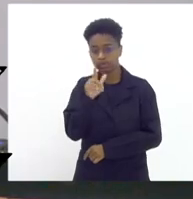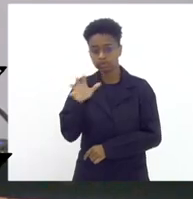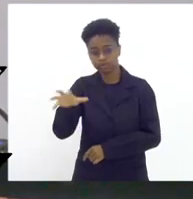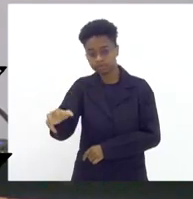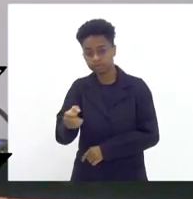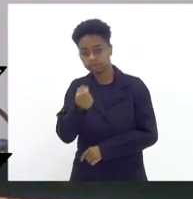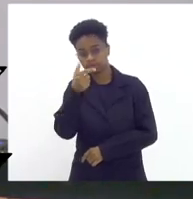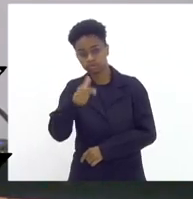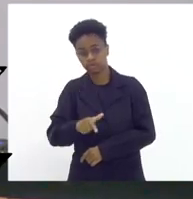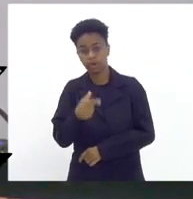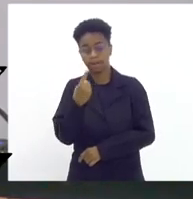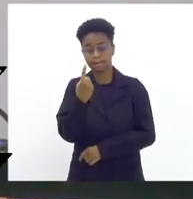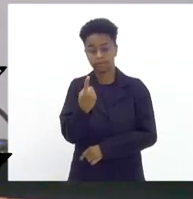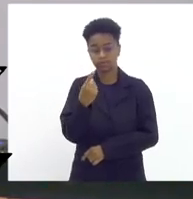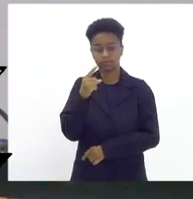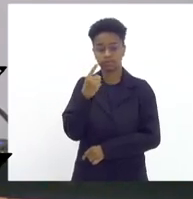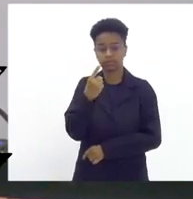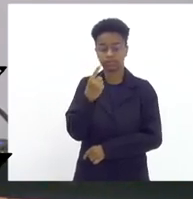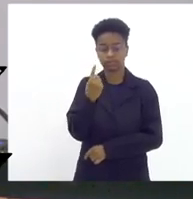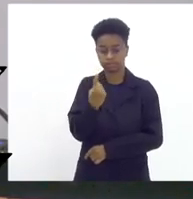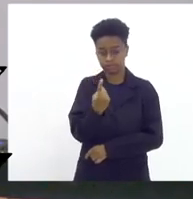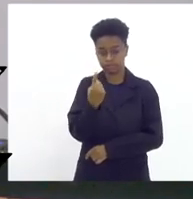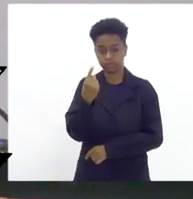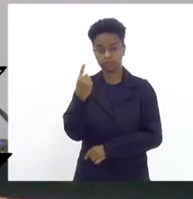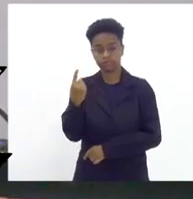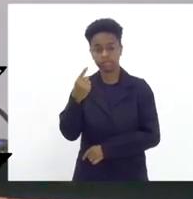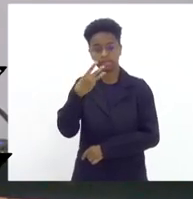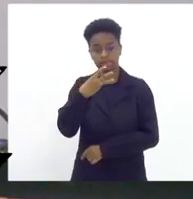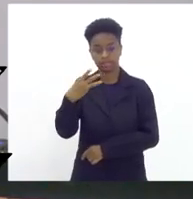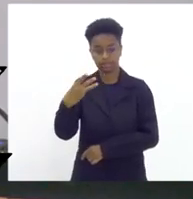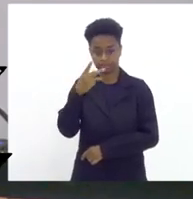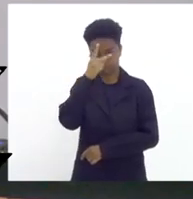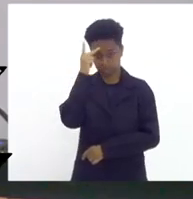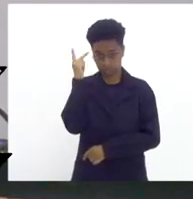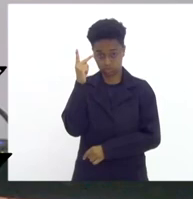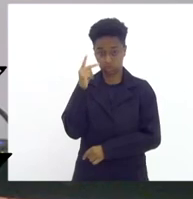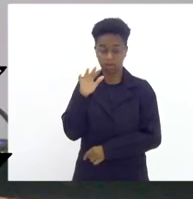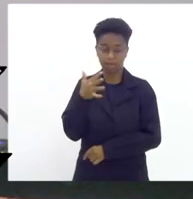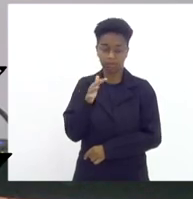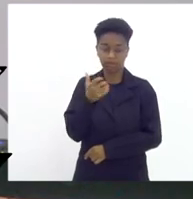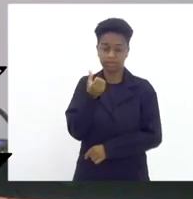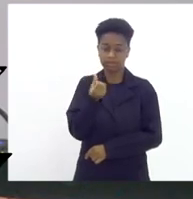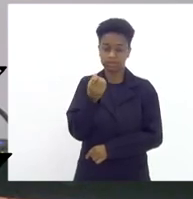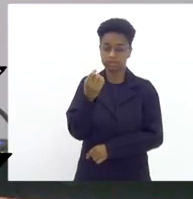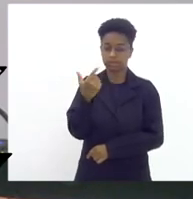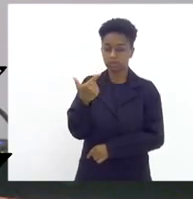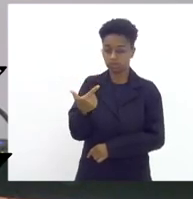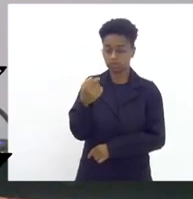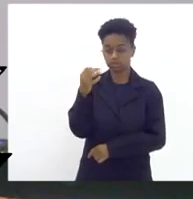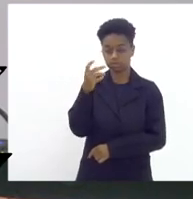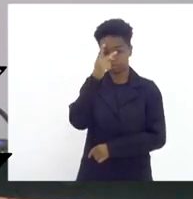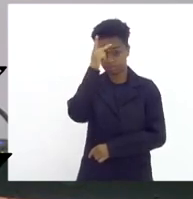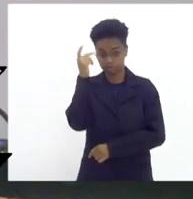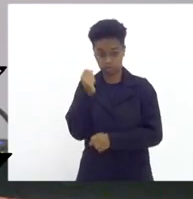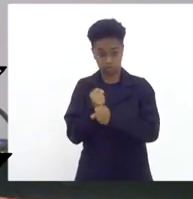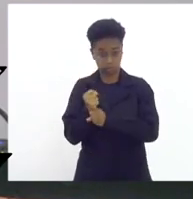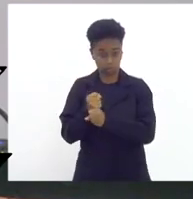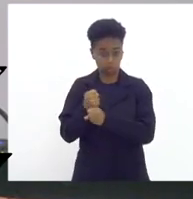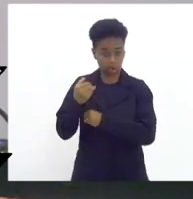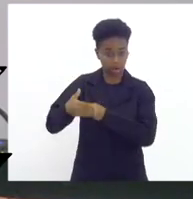1733 pessoas no mesmo período uma média de 62 pessoas por ano